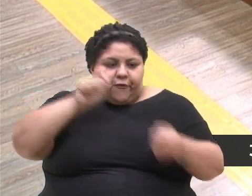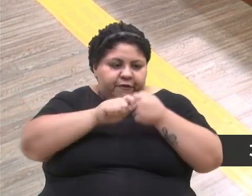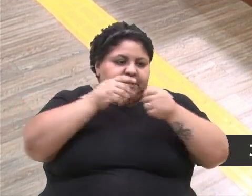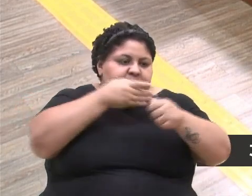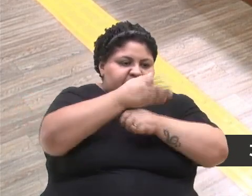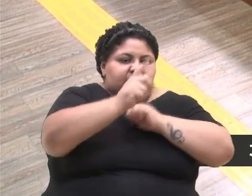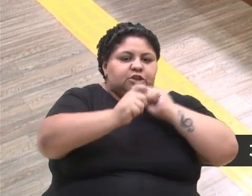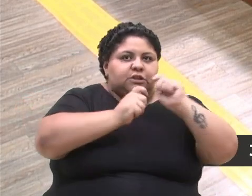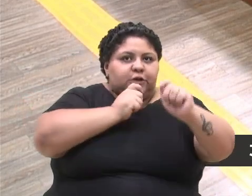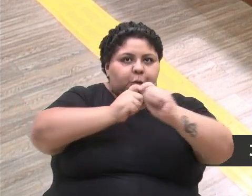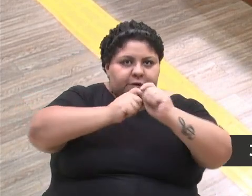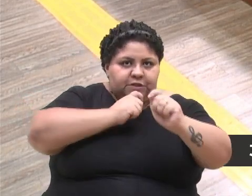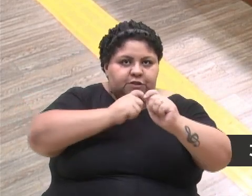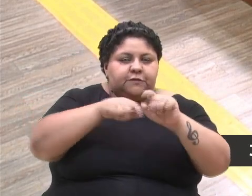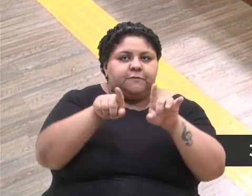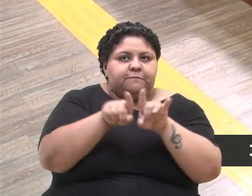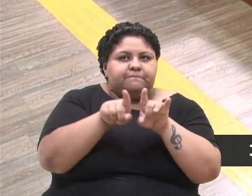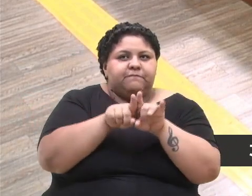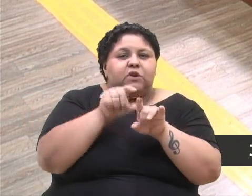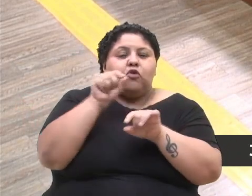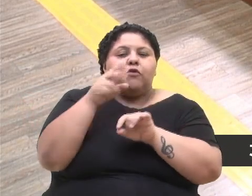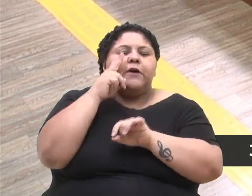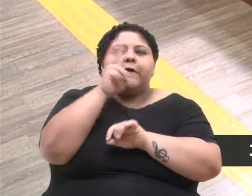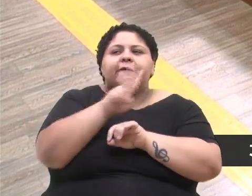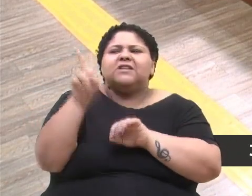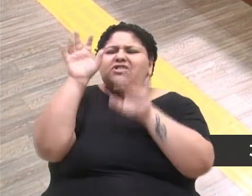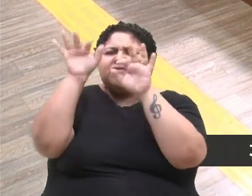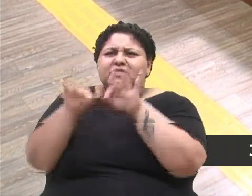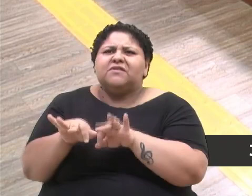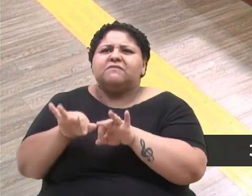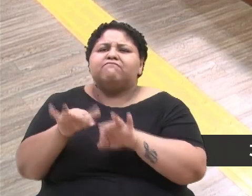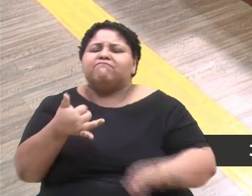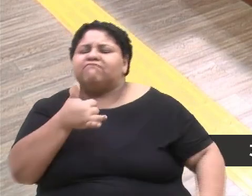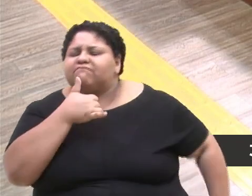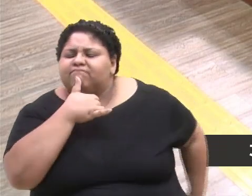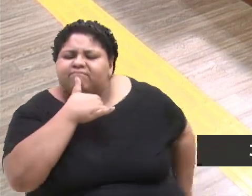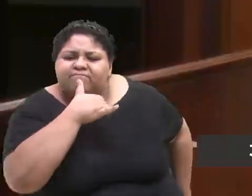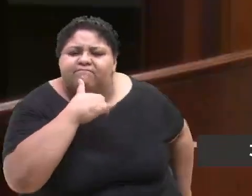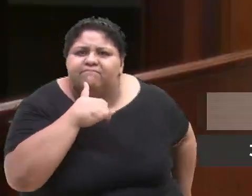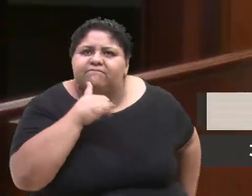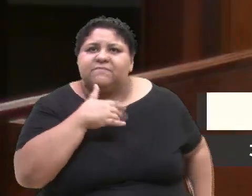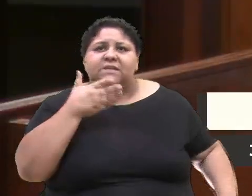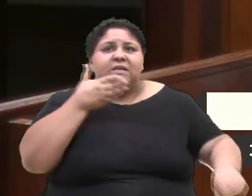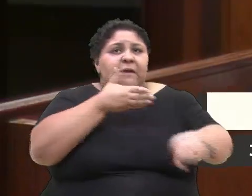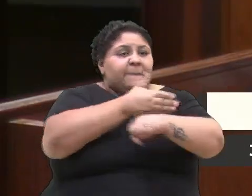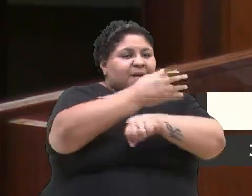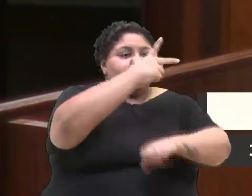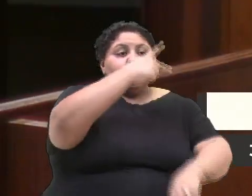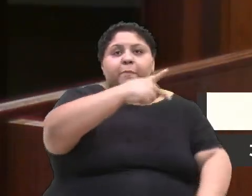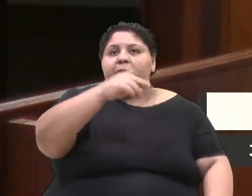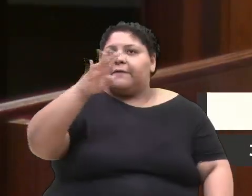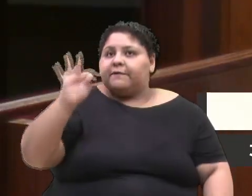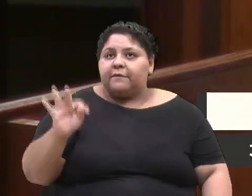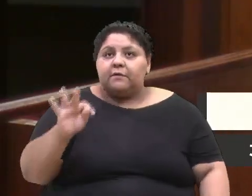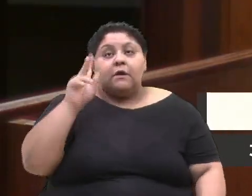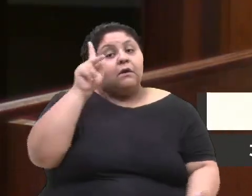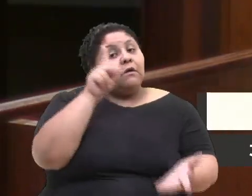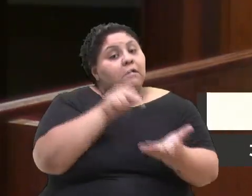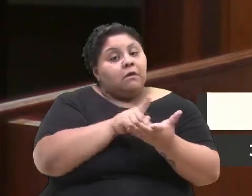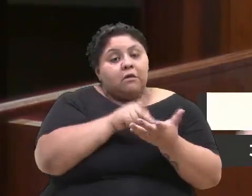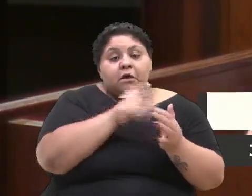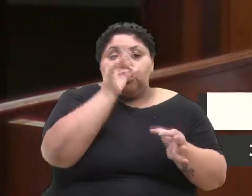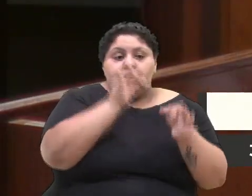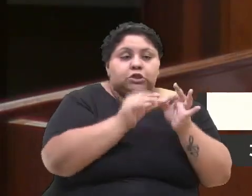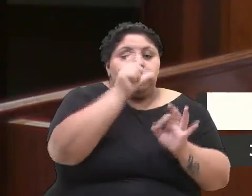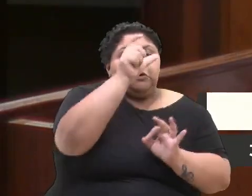imprensa, vereador Ues, e o que a gente viu no final, infelizmente, da parte do PT, que essa é a verdade, que julga as